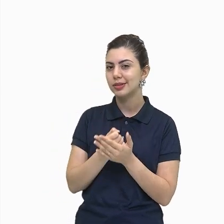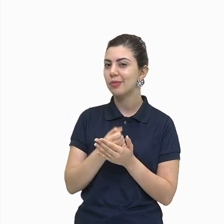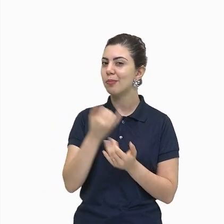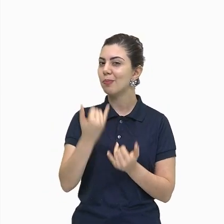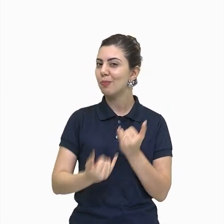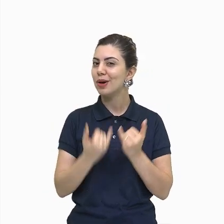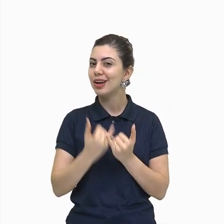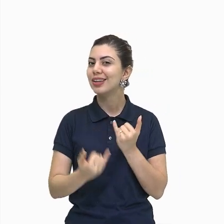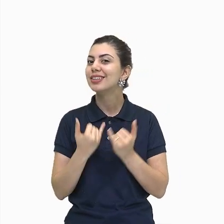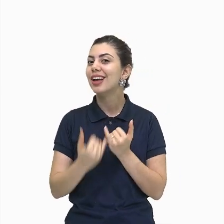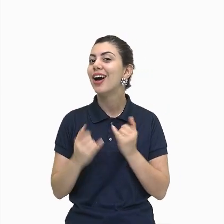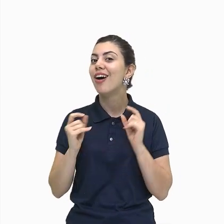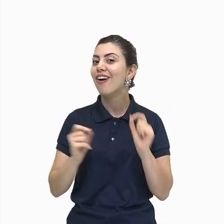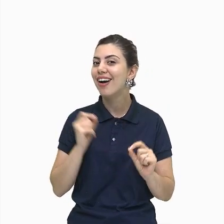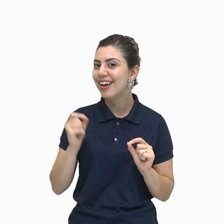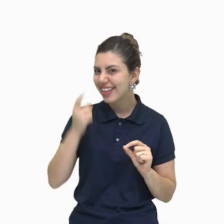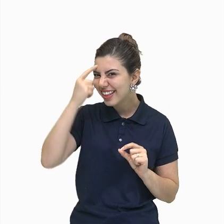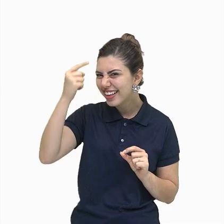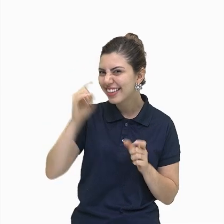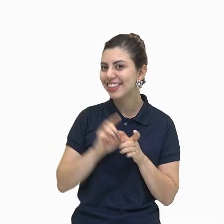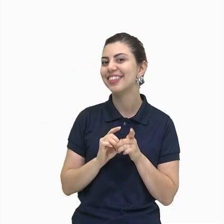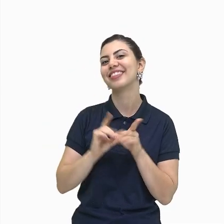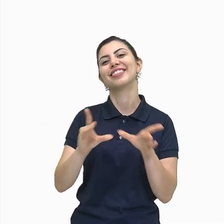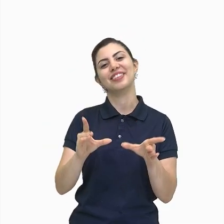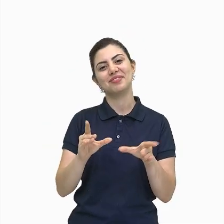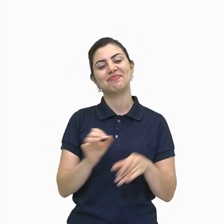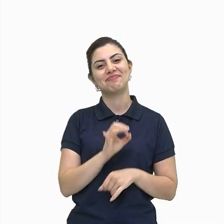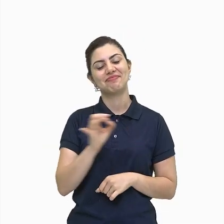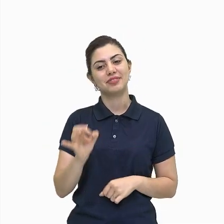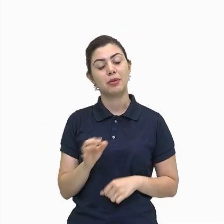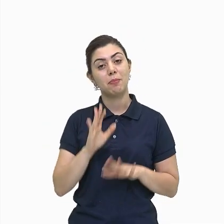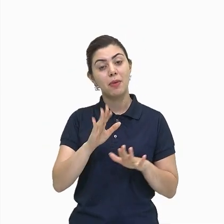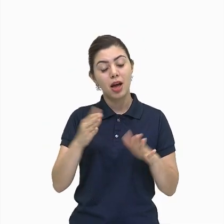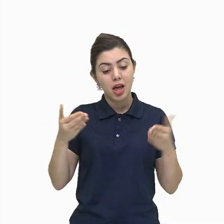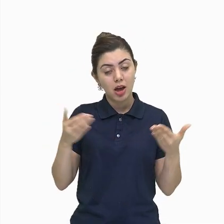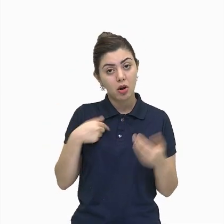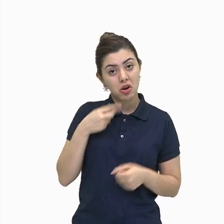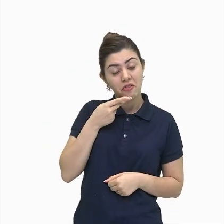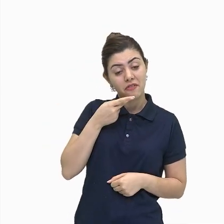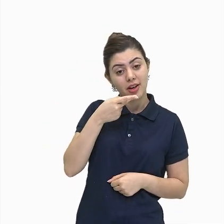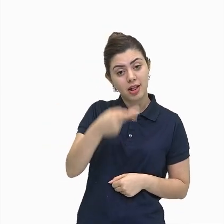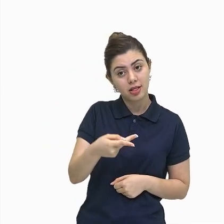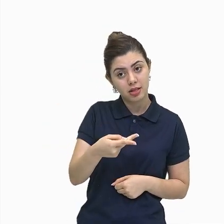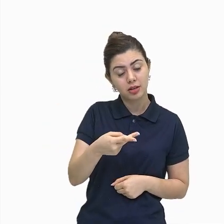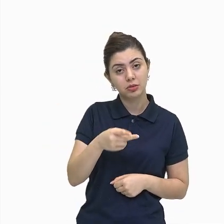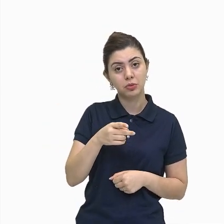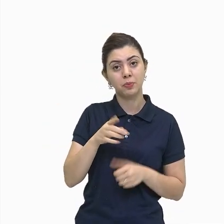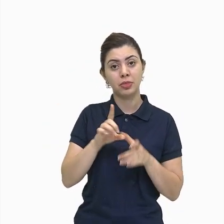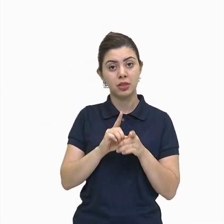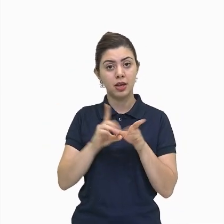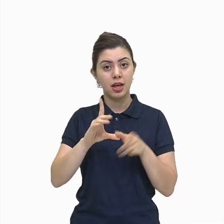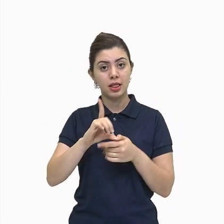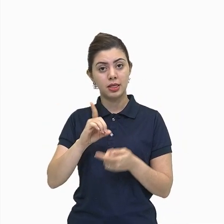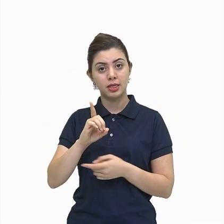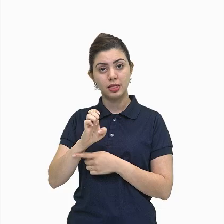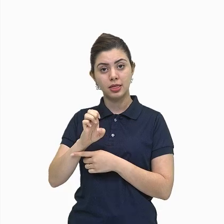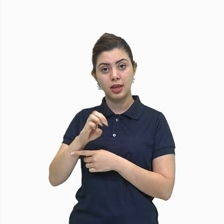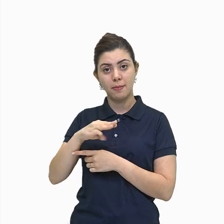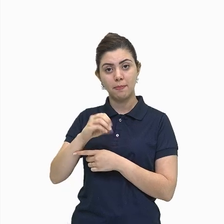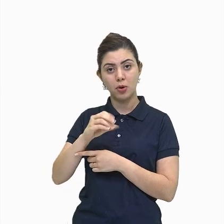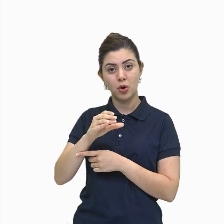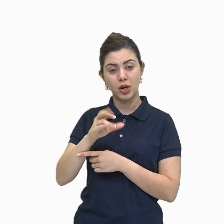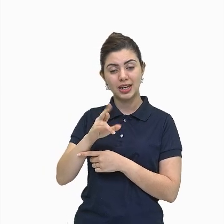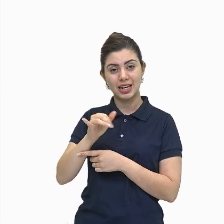vezes o processo da democracia. Não estou dizendo que o conceito de democracia necessariamente está sendo